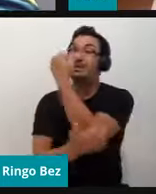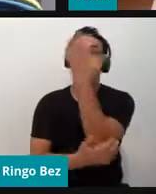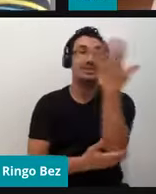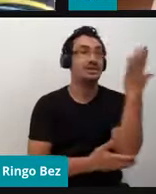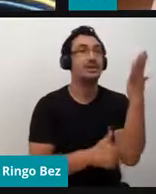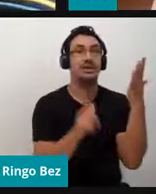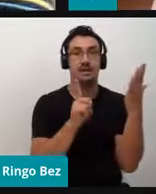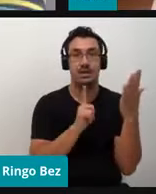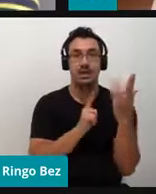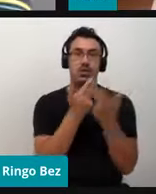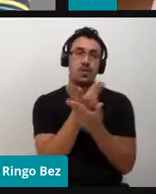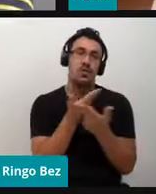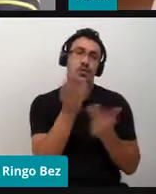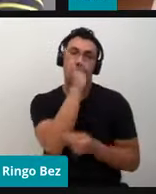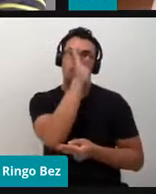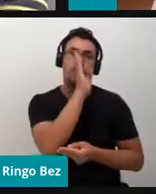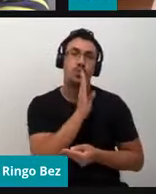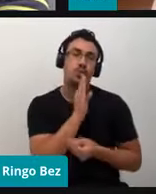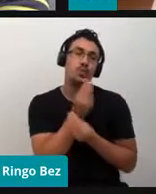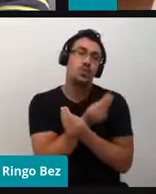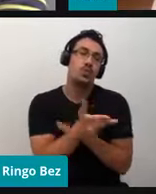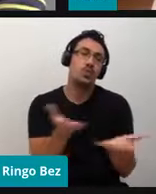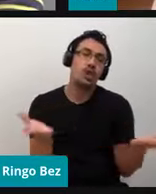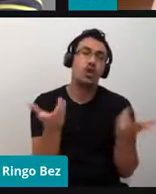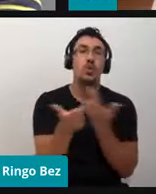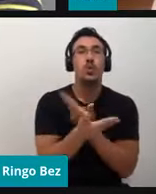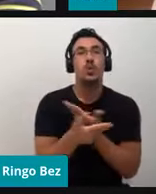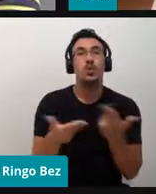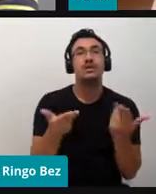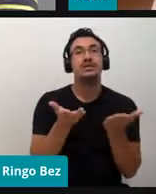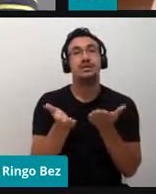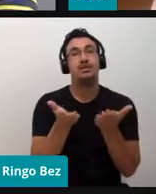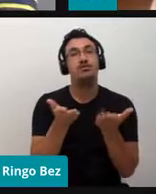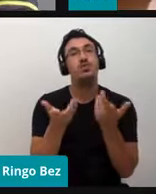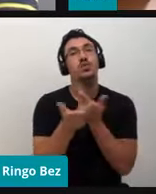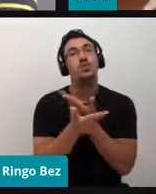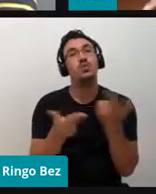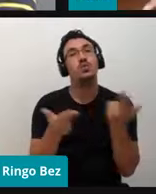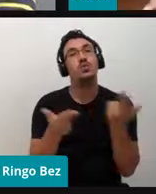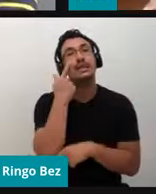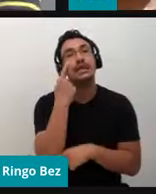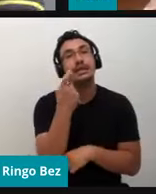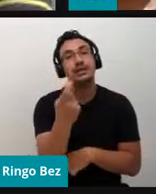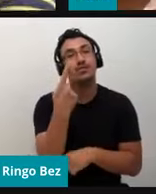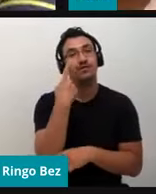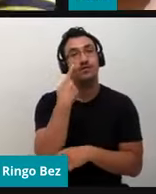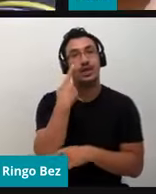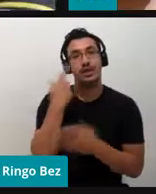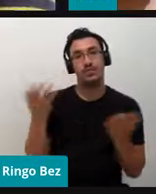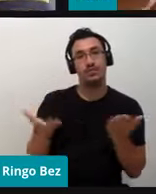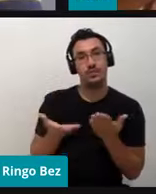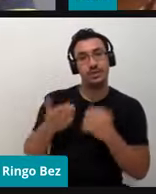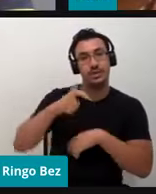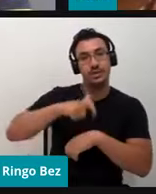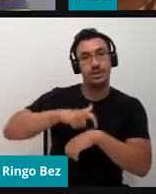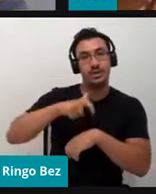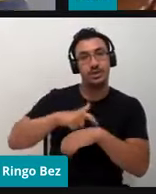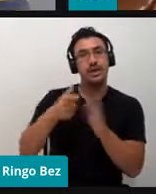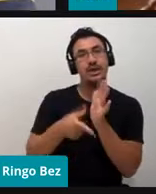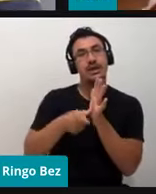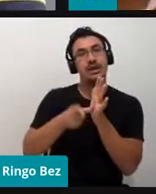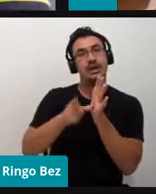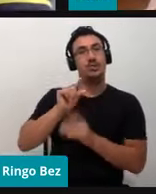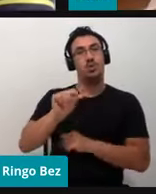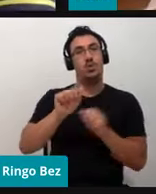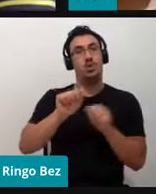fornece gratuitamente inúmeros serviços e é muito interessante que, recentemente, um pouco antes da